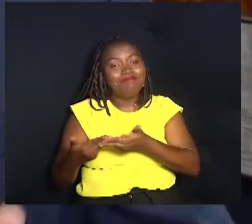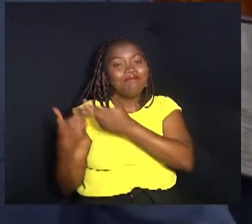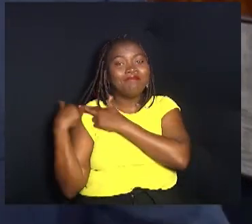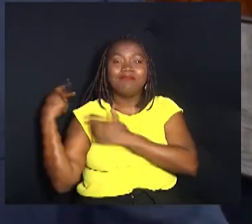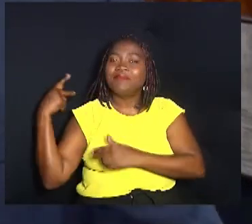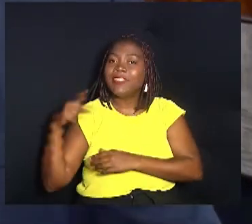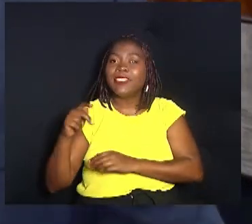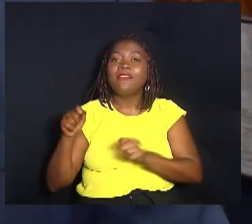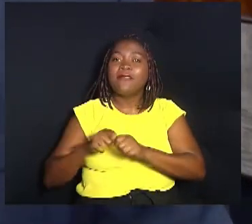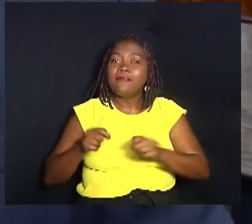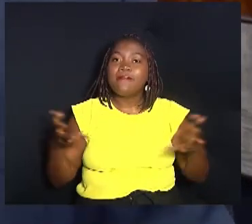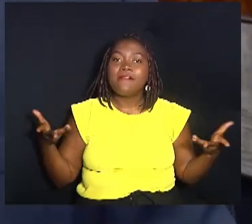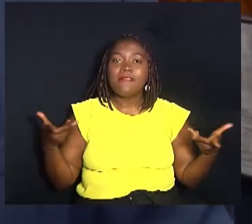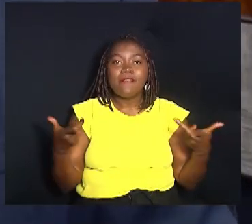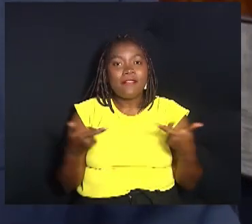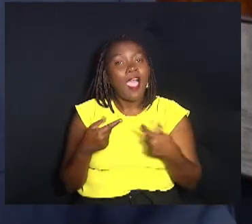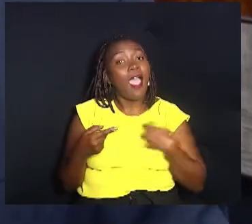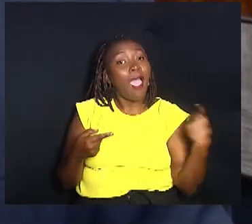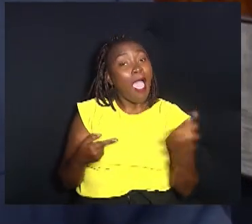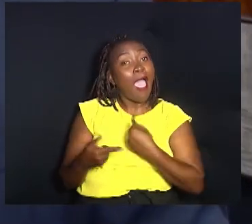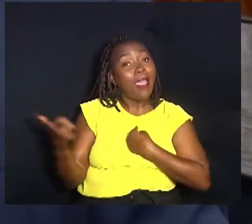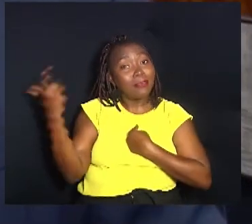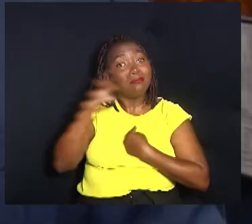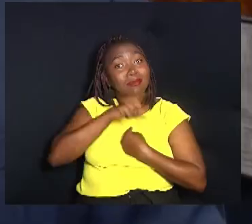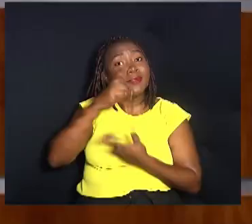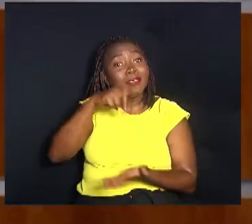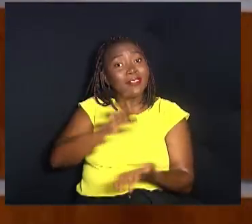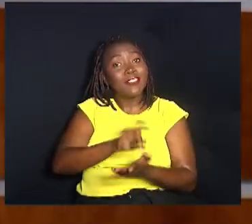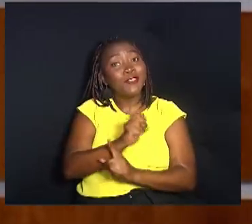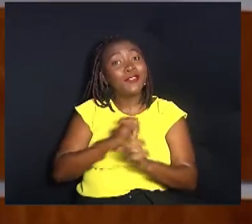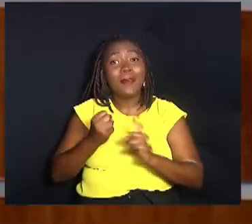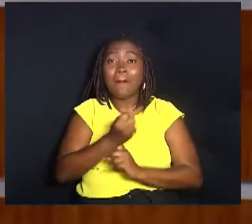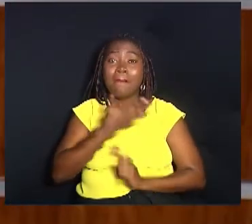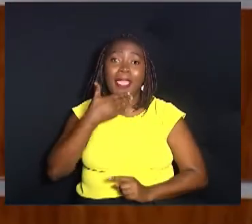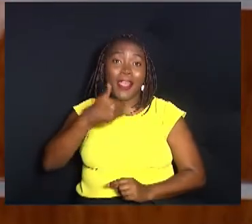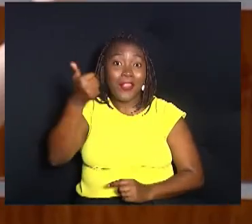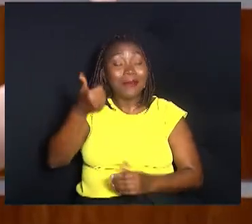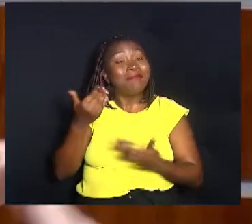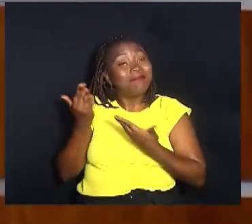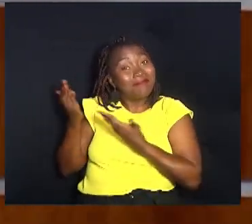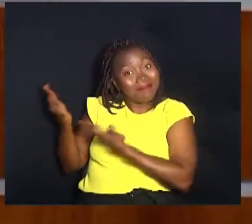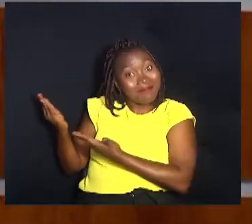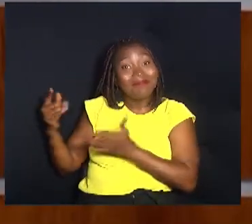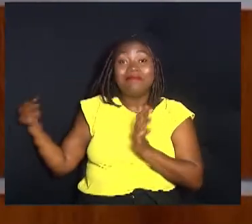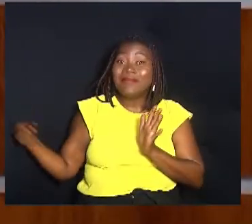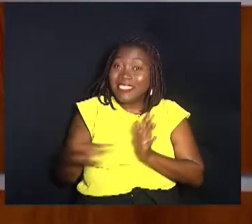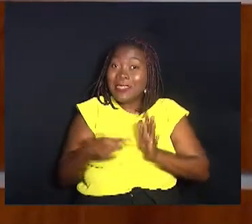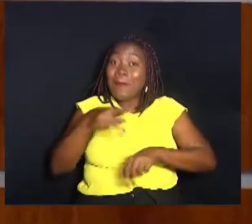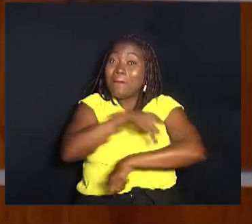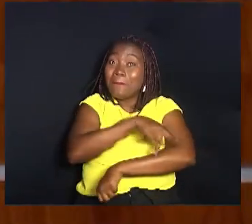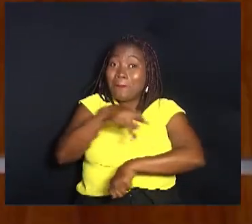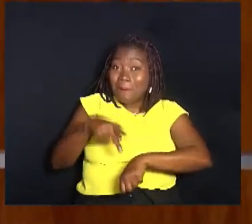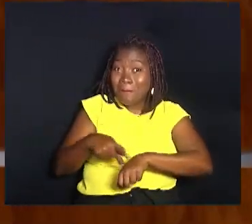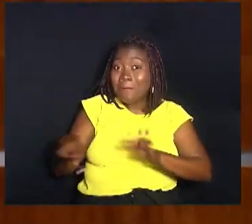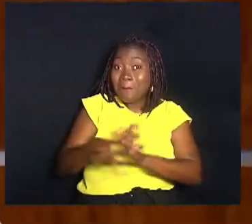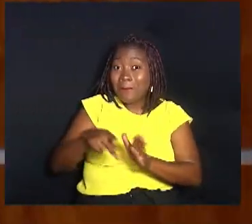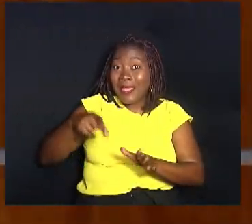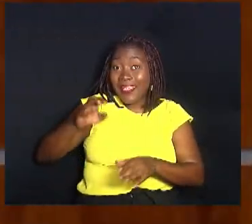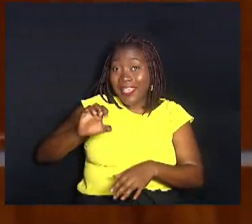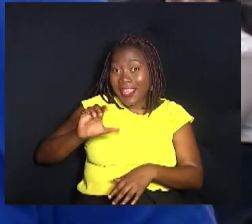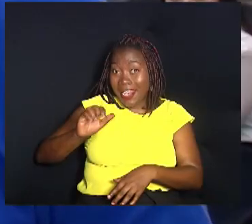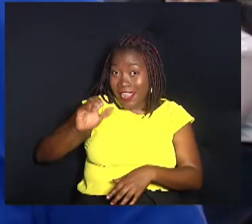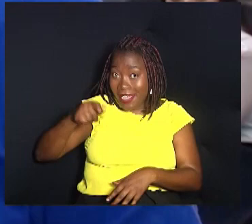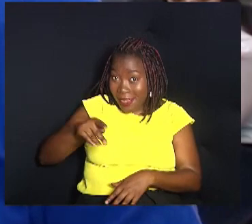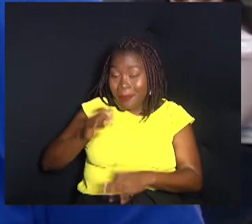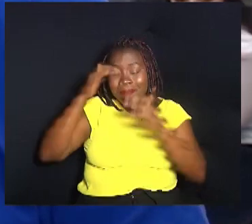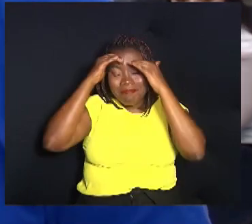com maestria para que possamos realmente ter uma sociedade melhor. E assim, a missão pedagógica da Elecamp vai se